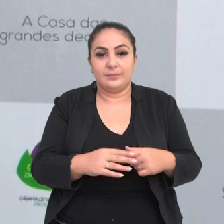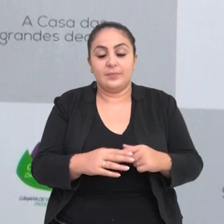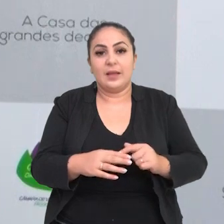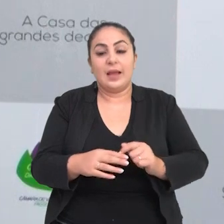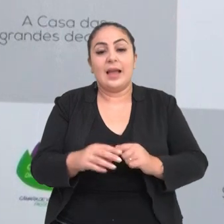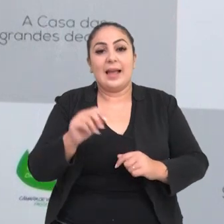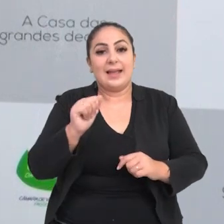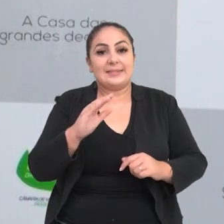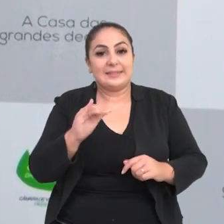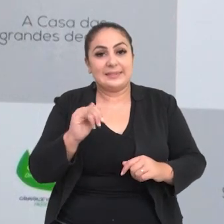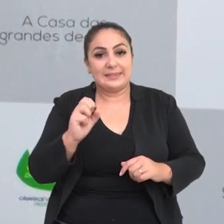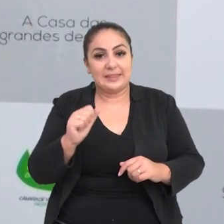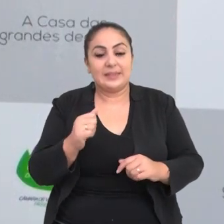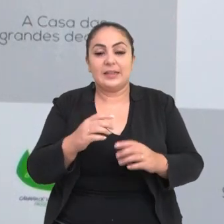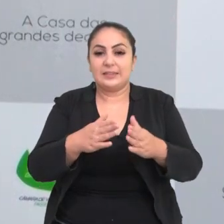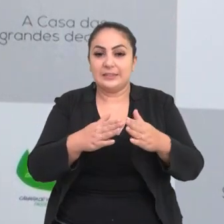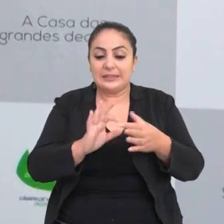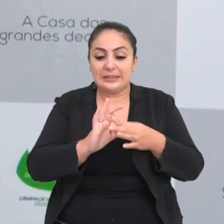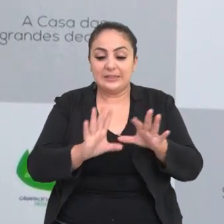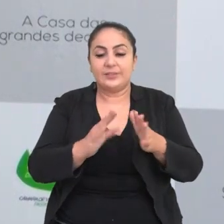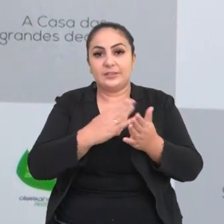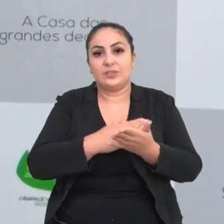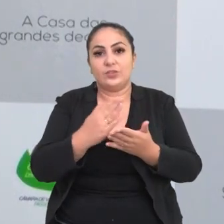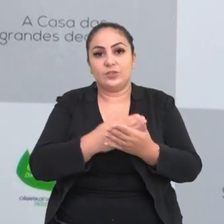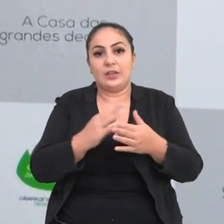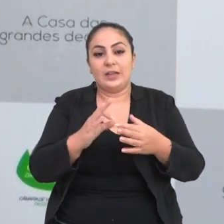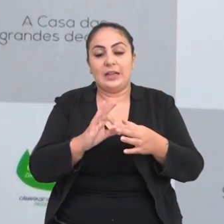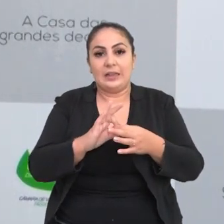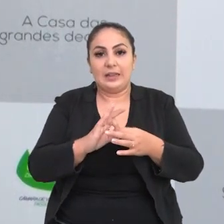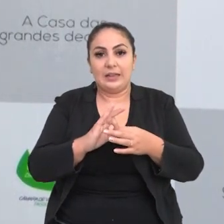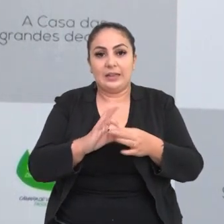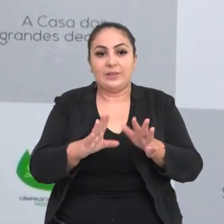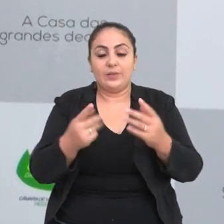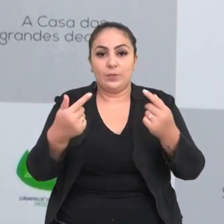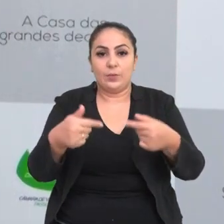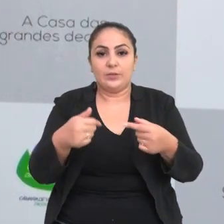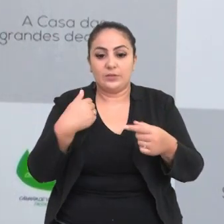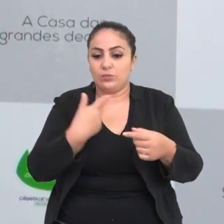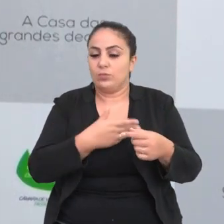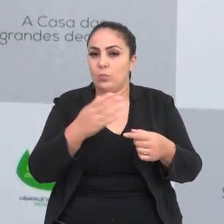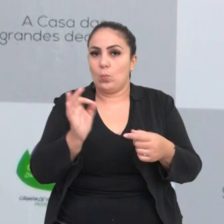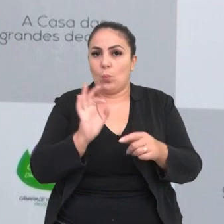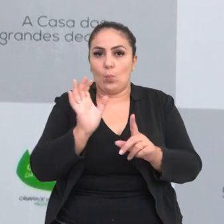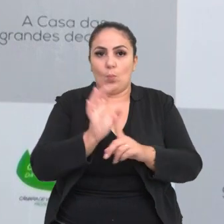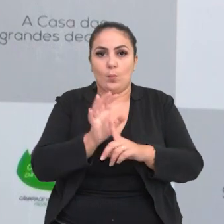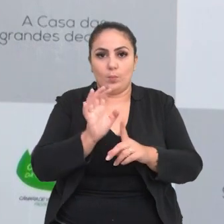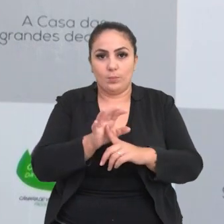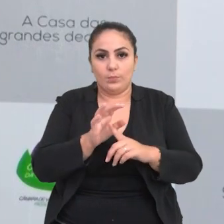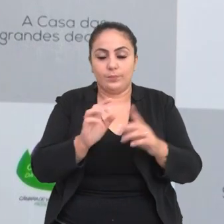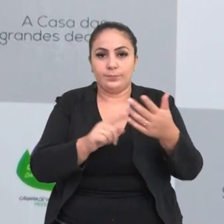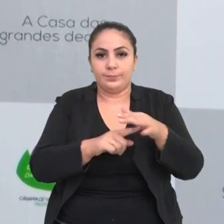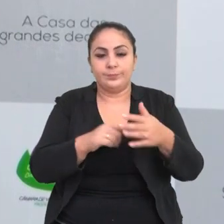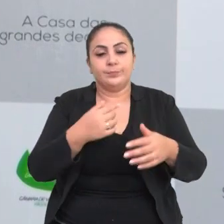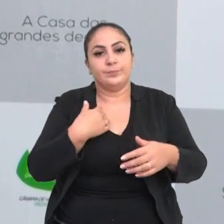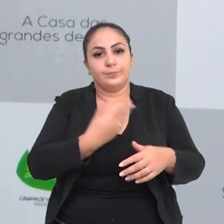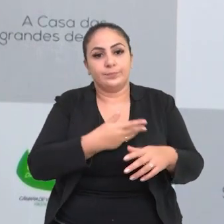CISA defende a livre iniciativa, a livre concorrência, né? Nós não somos contra as feiras. O que a